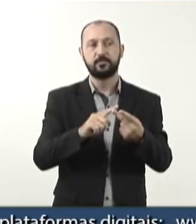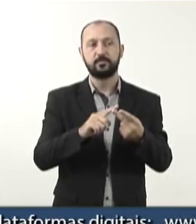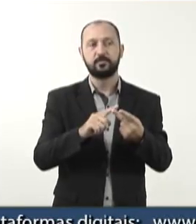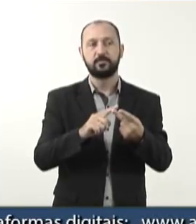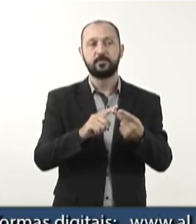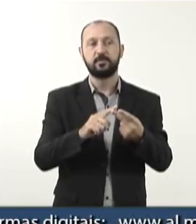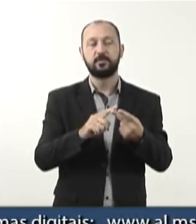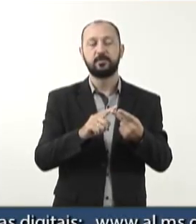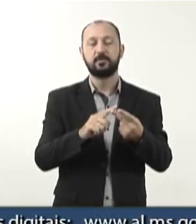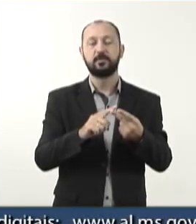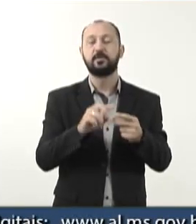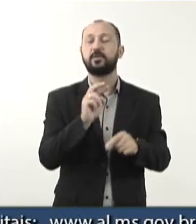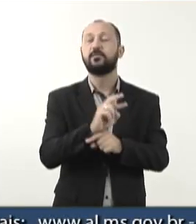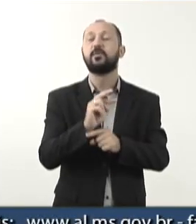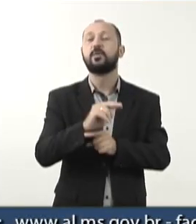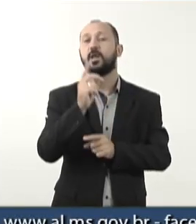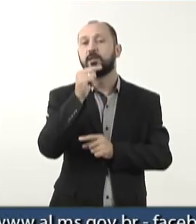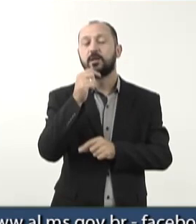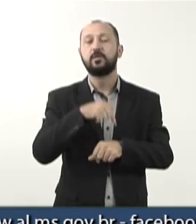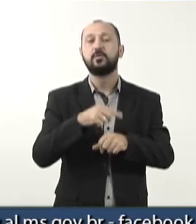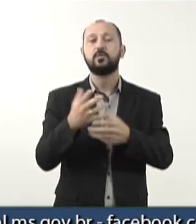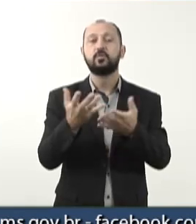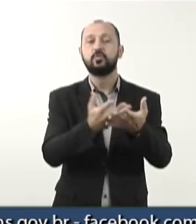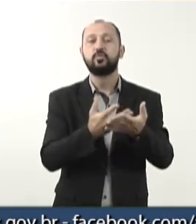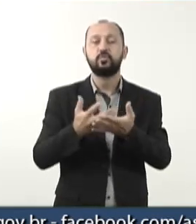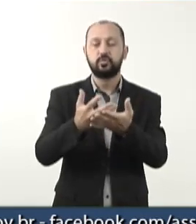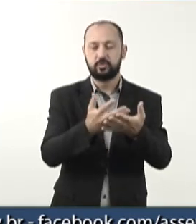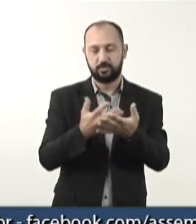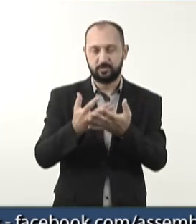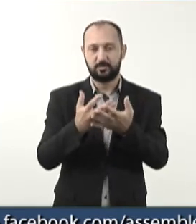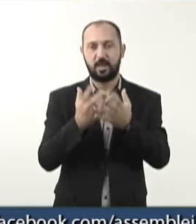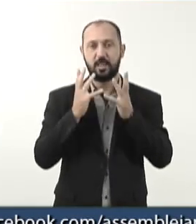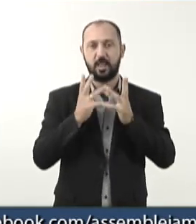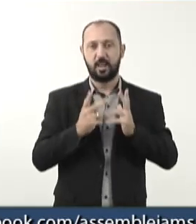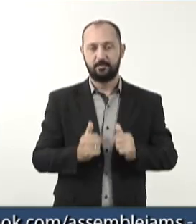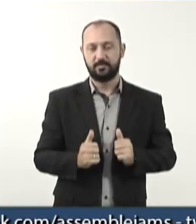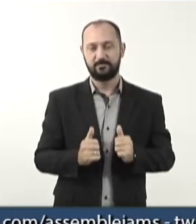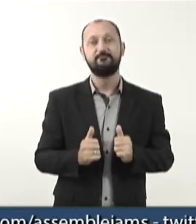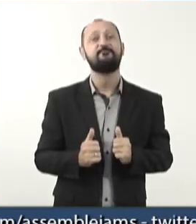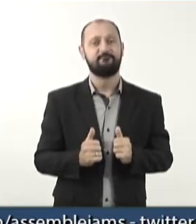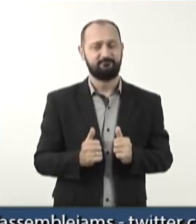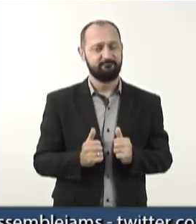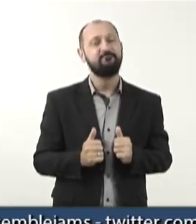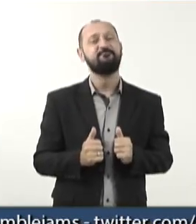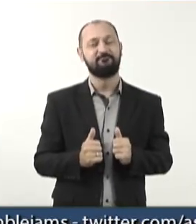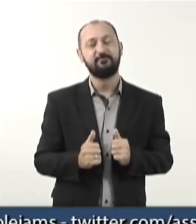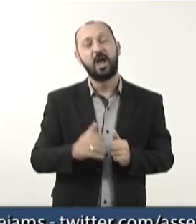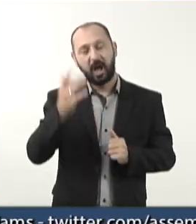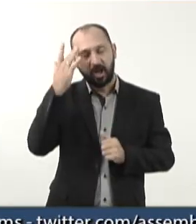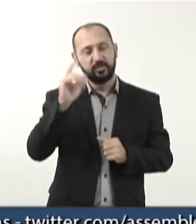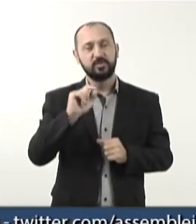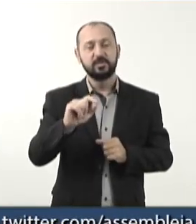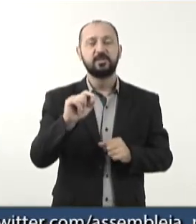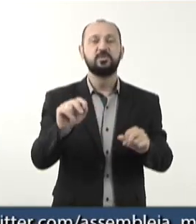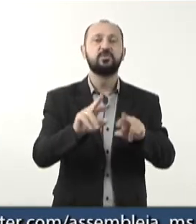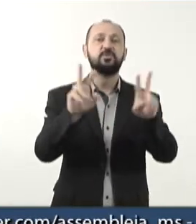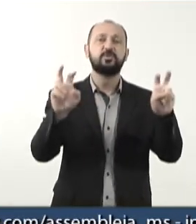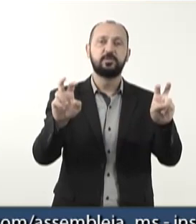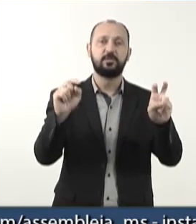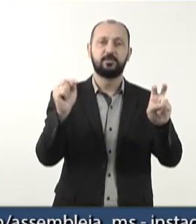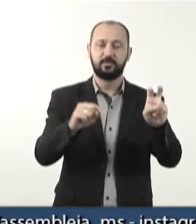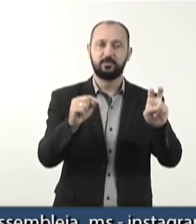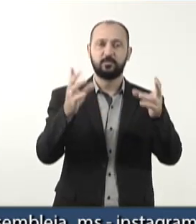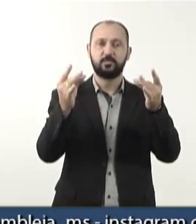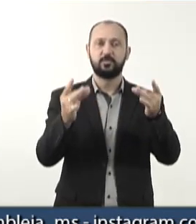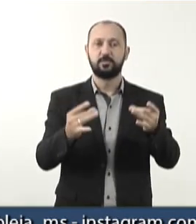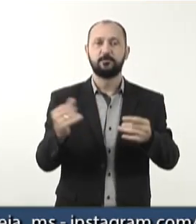cuidar do processamento da empresa? Então, eu acho que esse assunto é um assunto